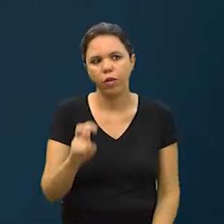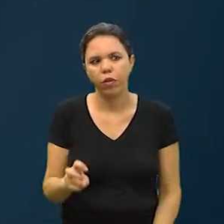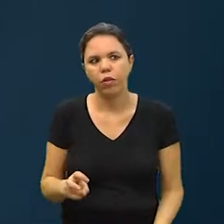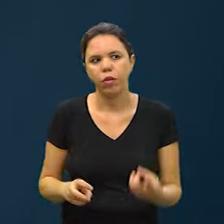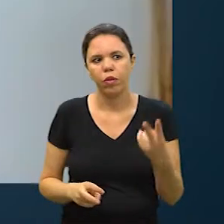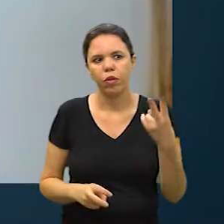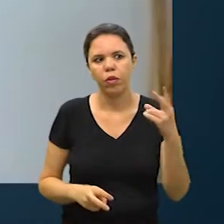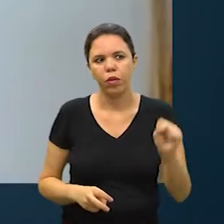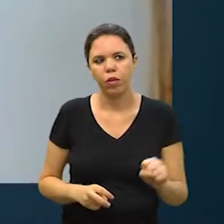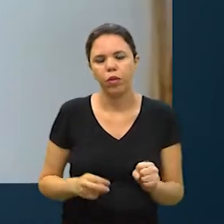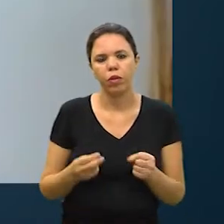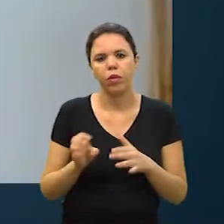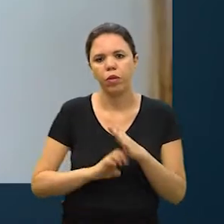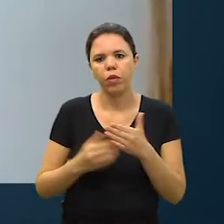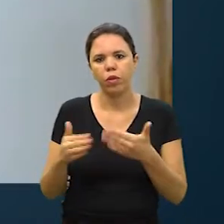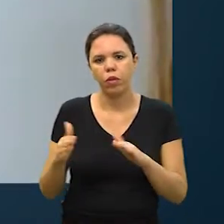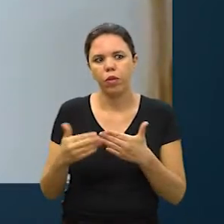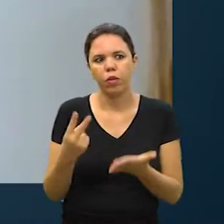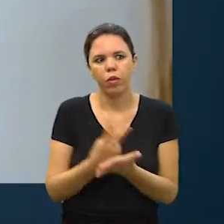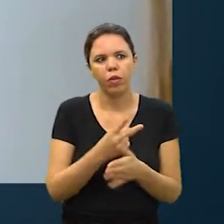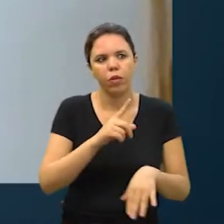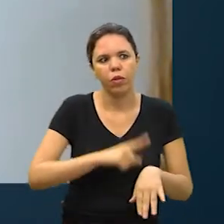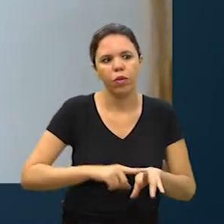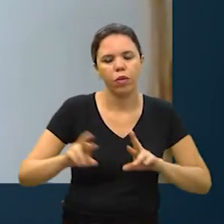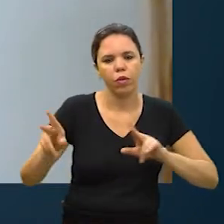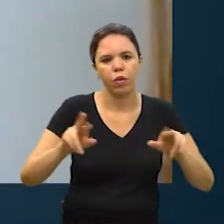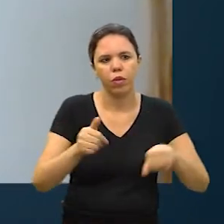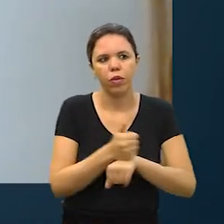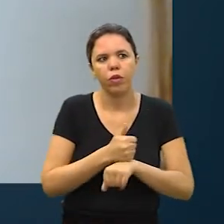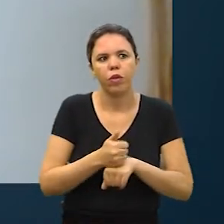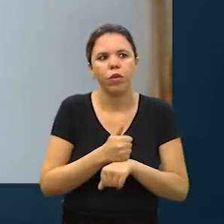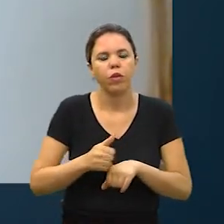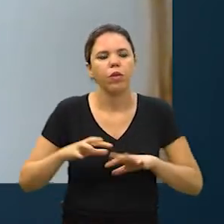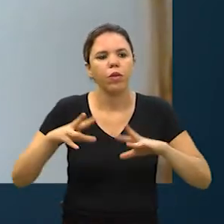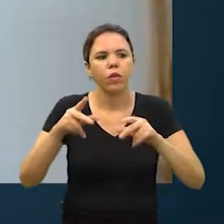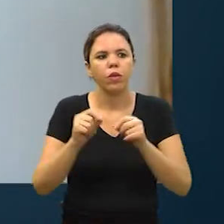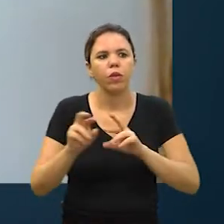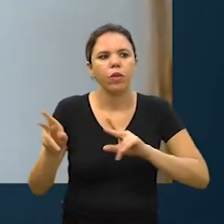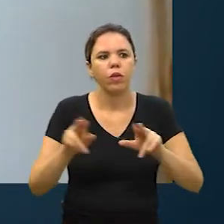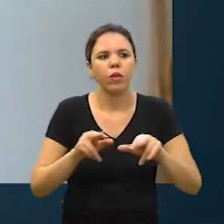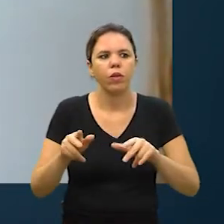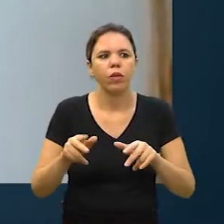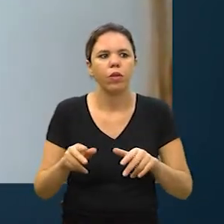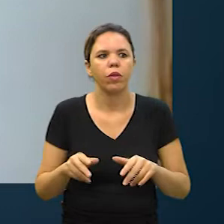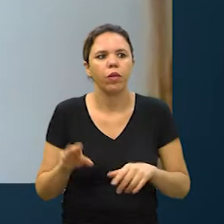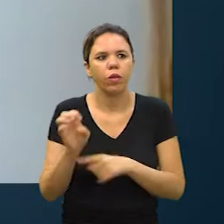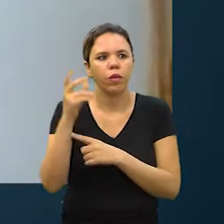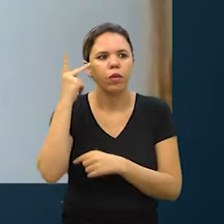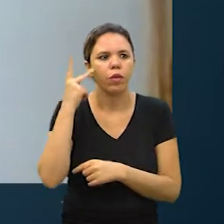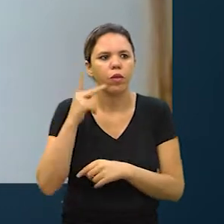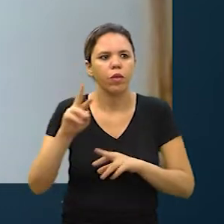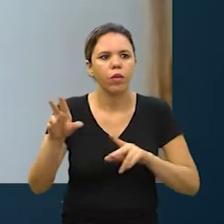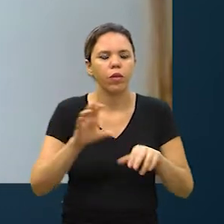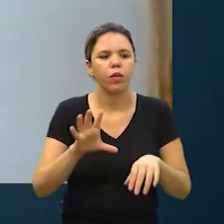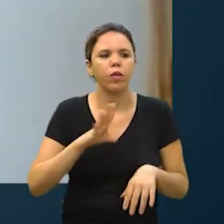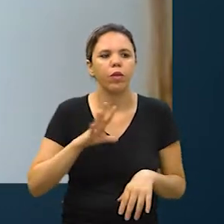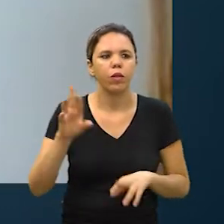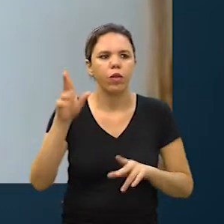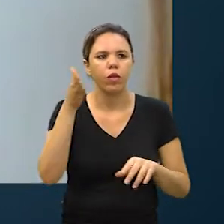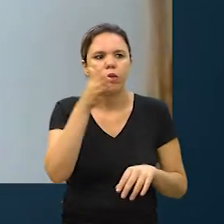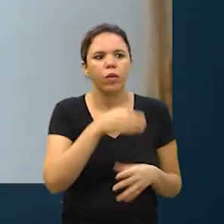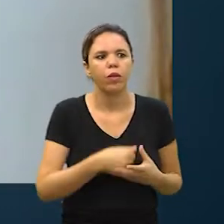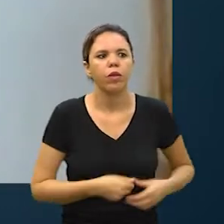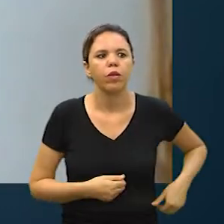25, 28 operações abertas ao mesmo tempo, em diferentes segmentos, todos em diferentes cidades, todos no estado de São Paulo, mas em diferentes